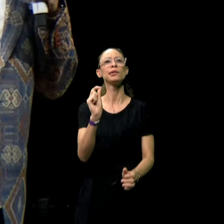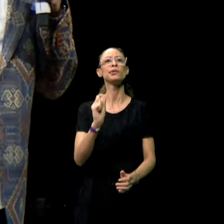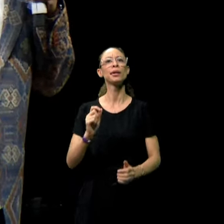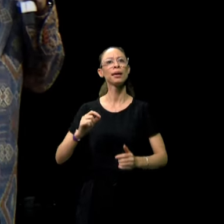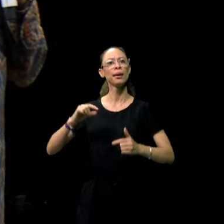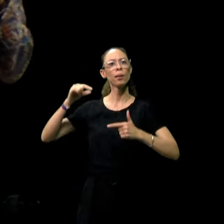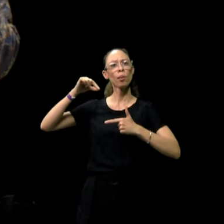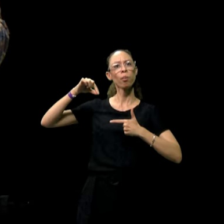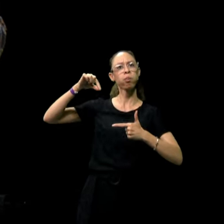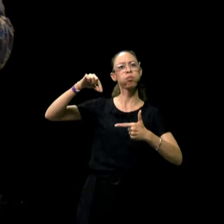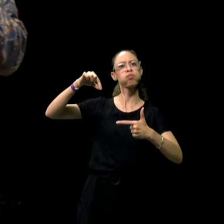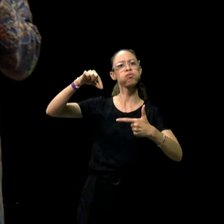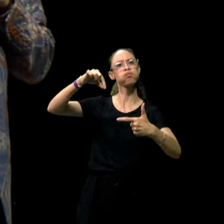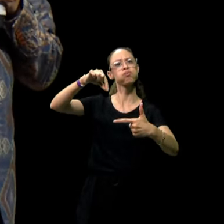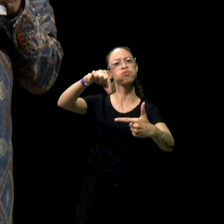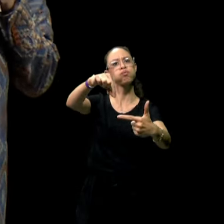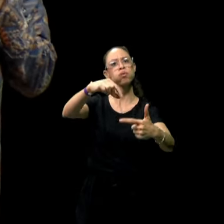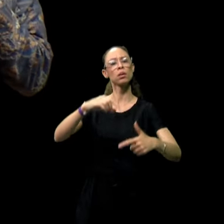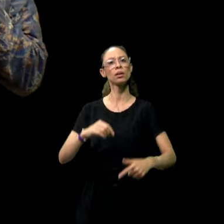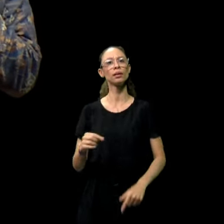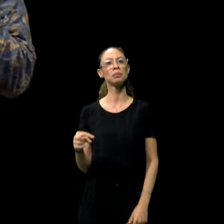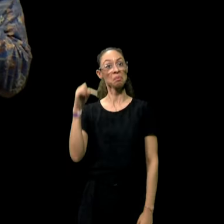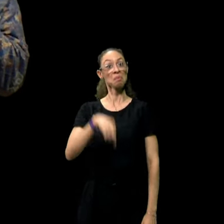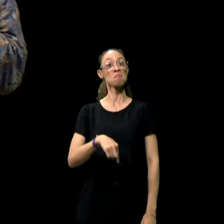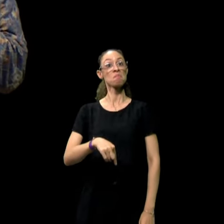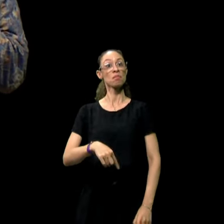espírito. Estou todos no lugar certo.